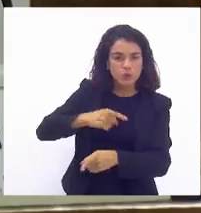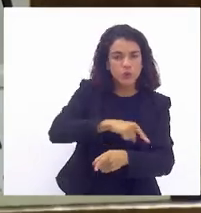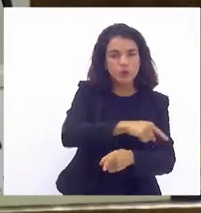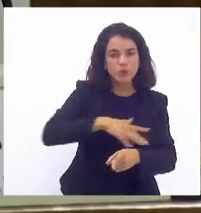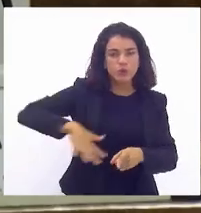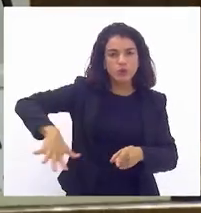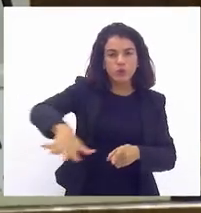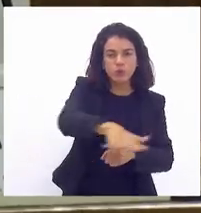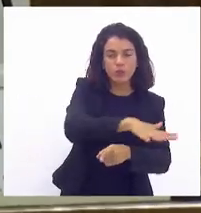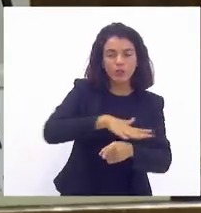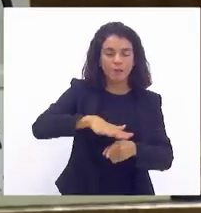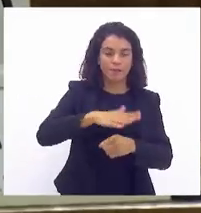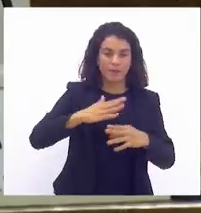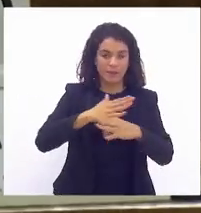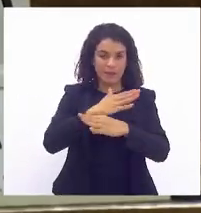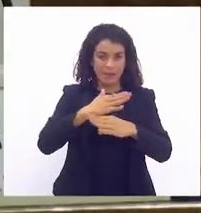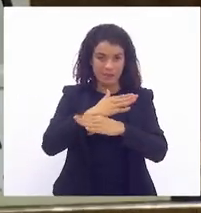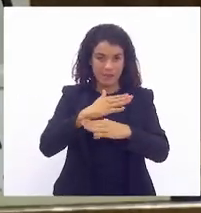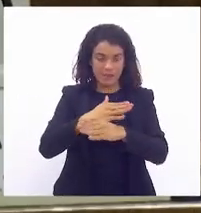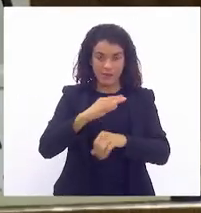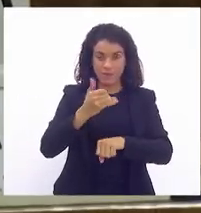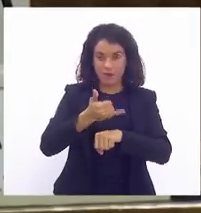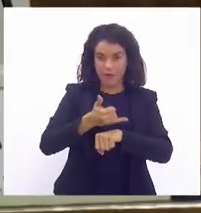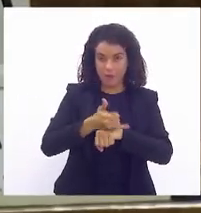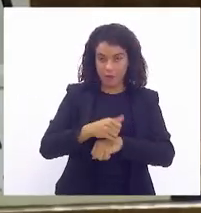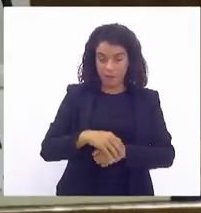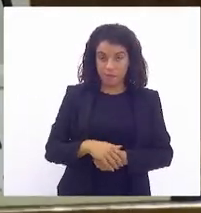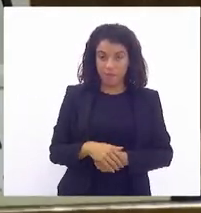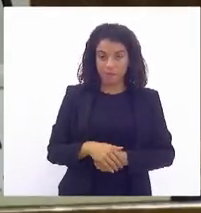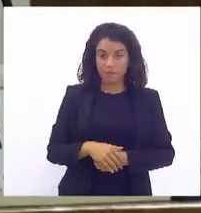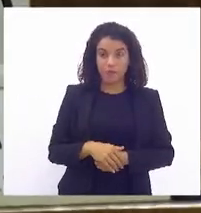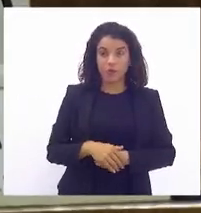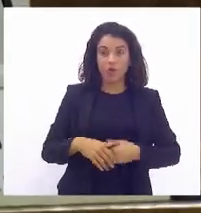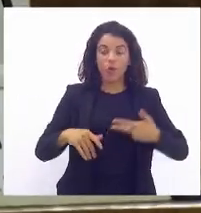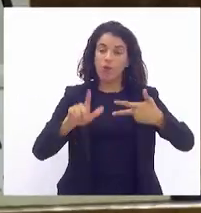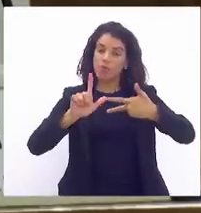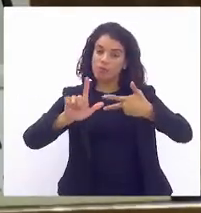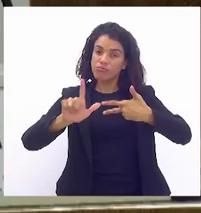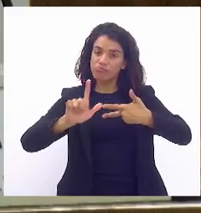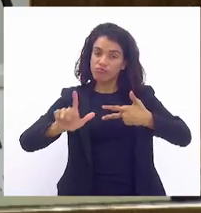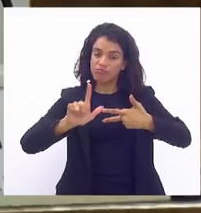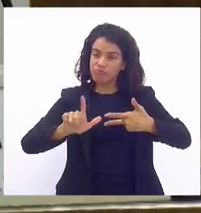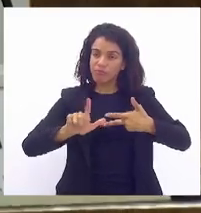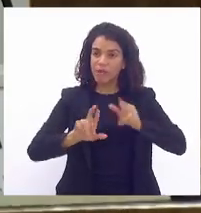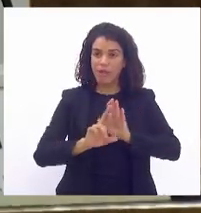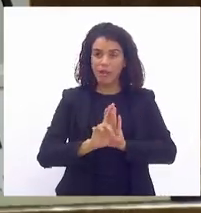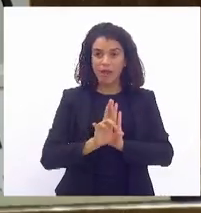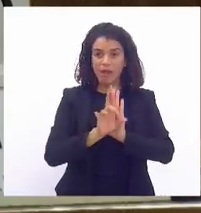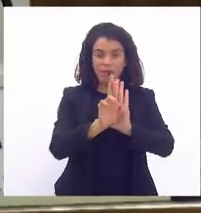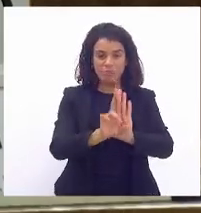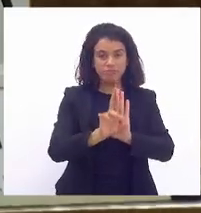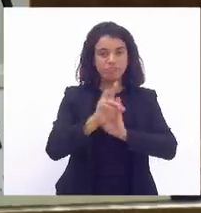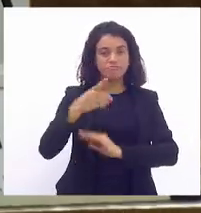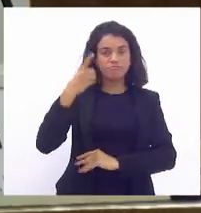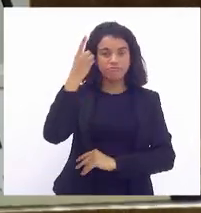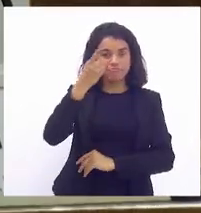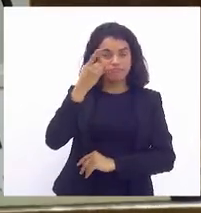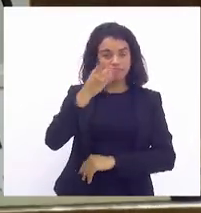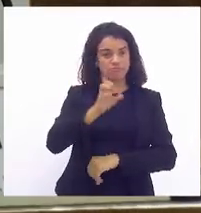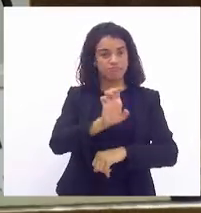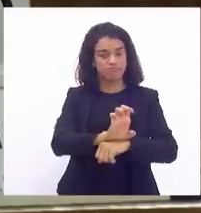Redonda. O Poder Legislativo, na pessoa dos deputados